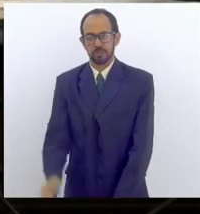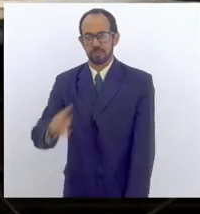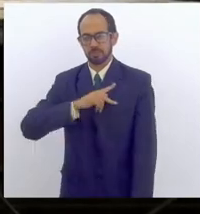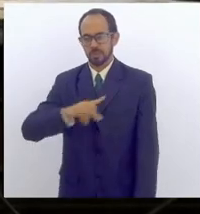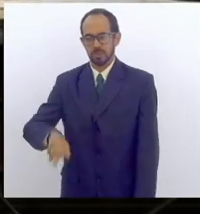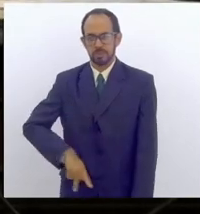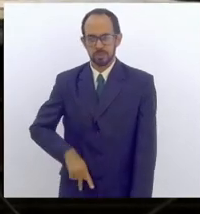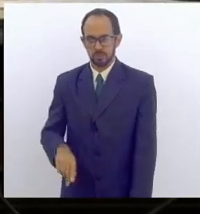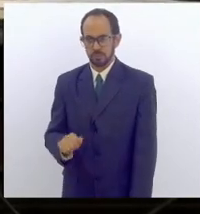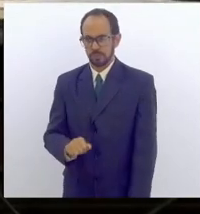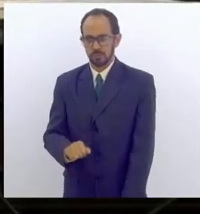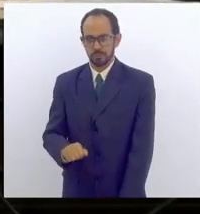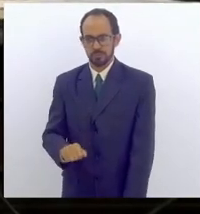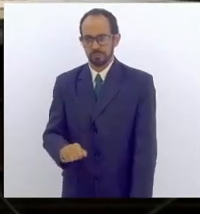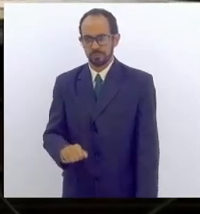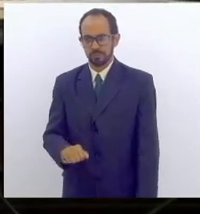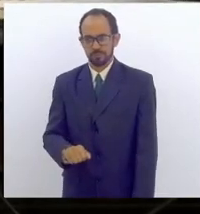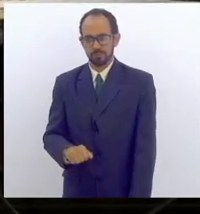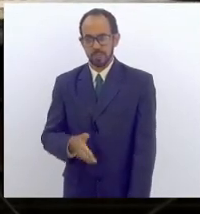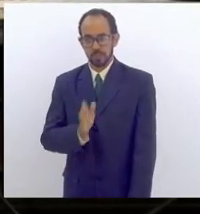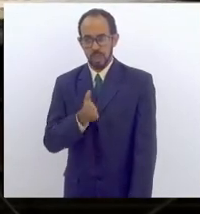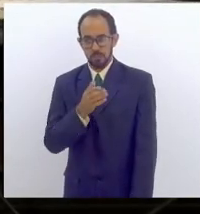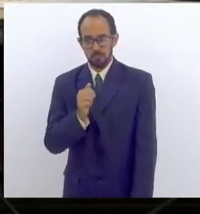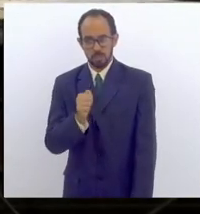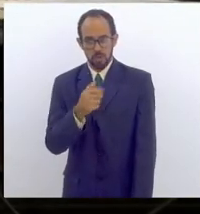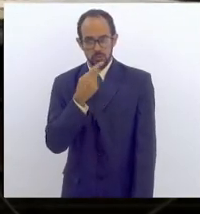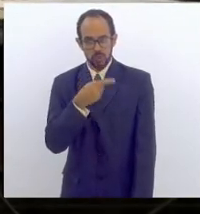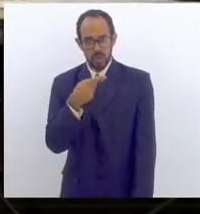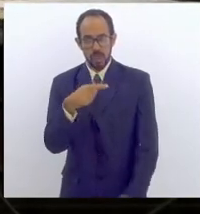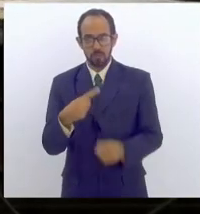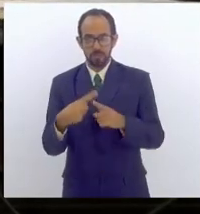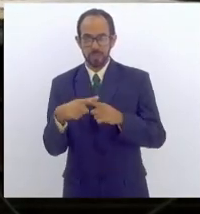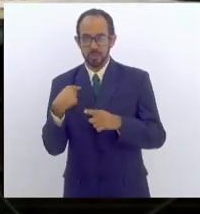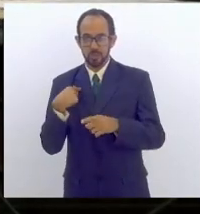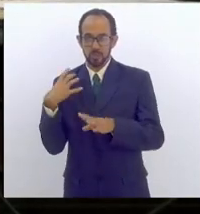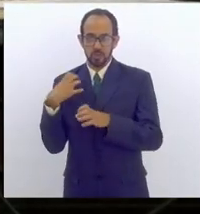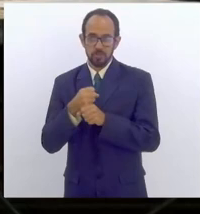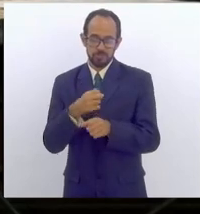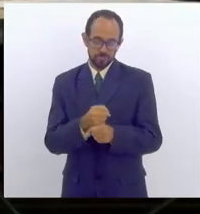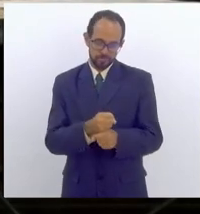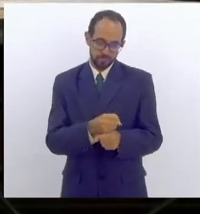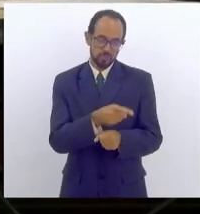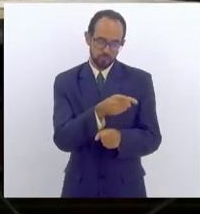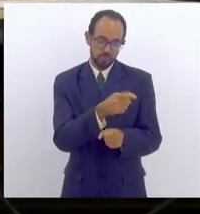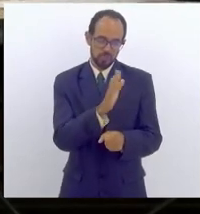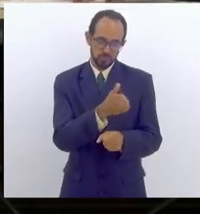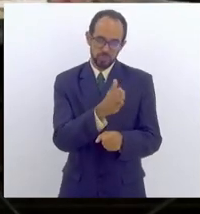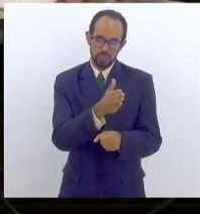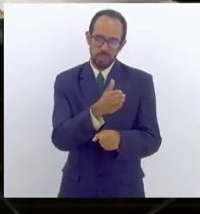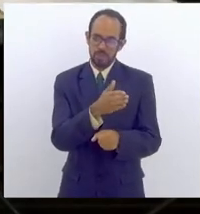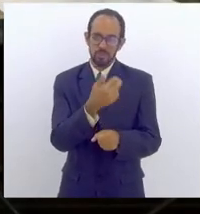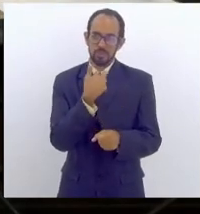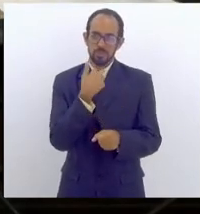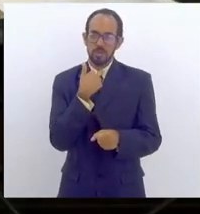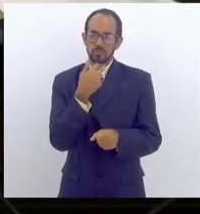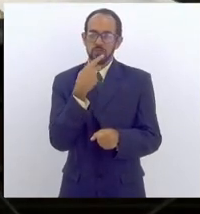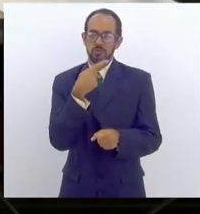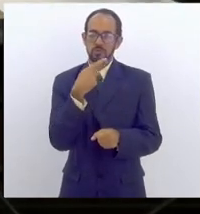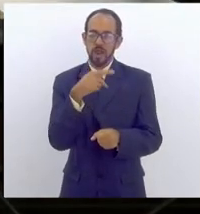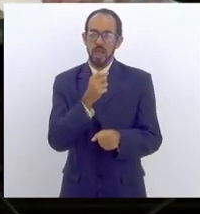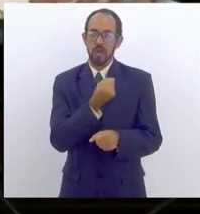Presidente, já posso dizer, porque eu estou contabilizando os votos aqui, pelos votos, Vossa Excelência, eu não vou dizer o quantitativo, porque quem vai